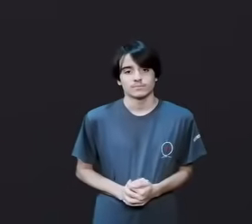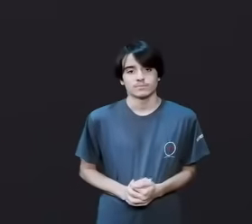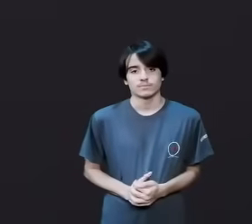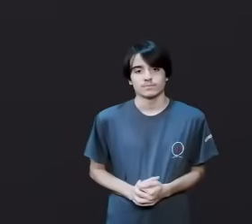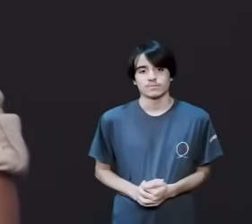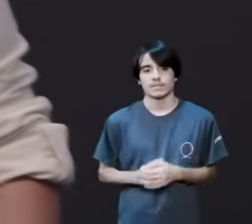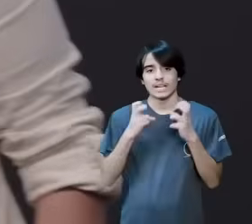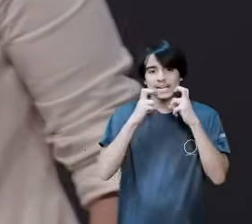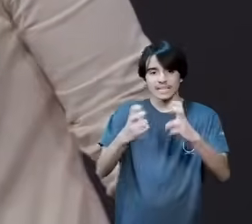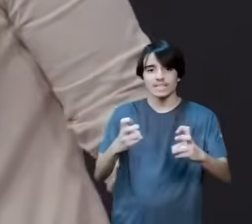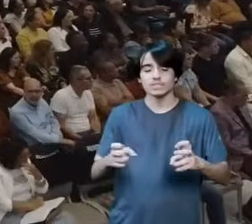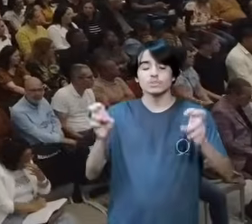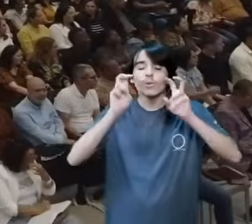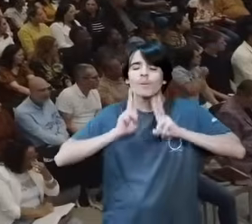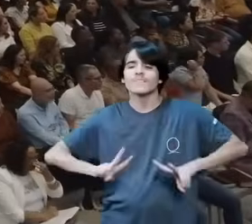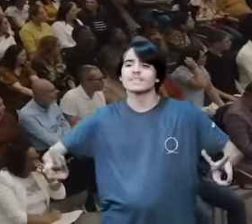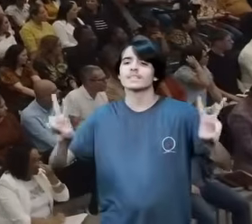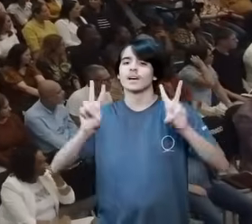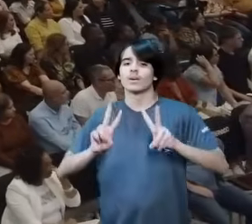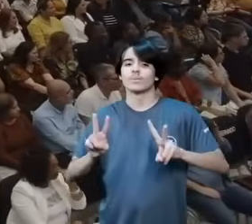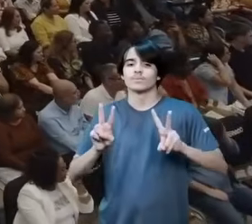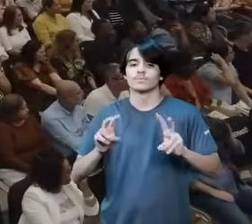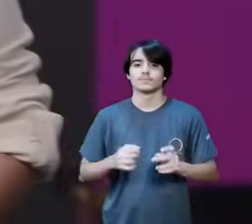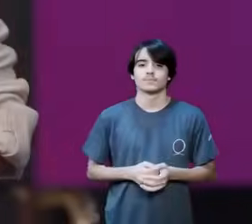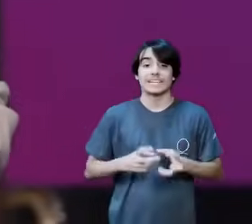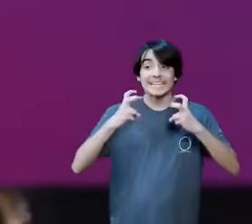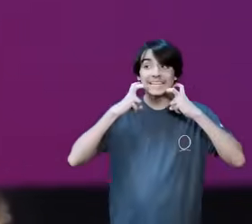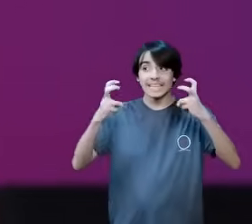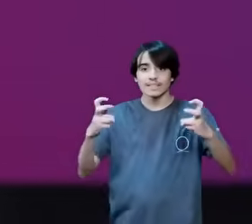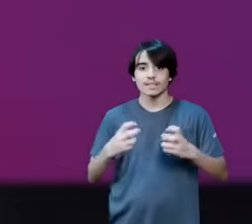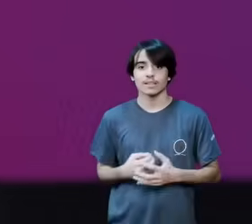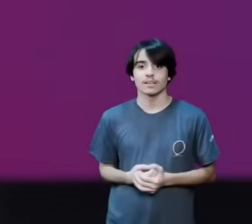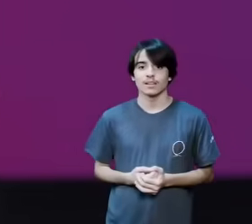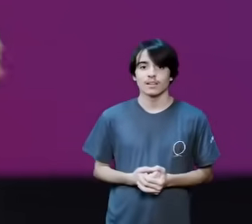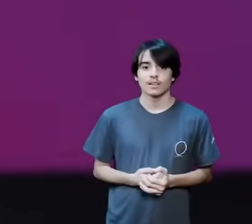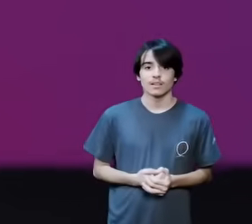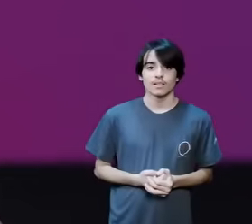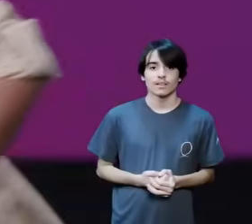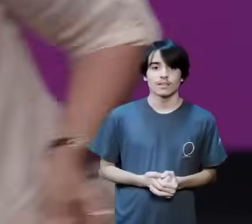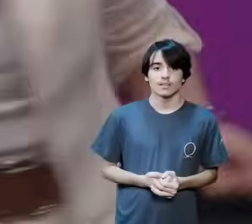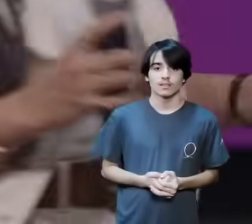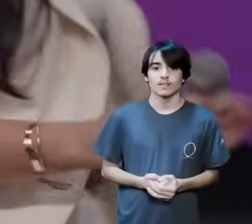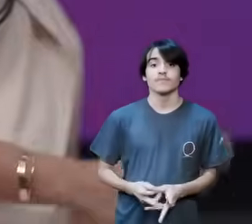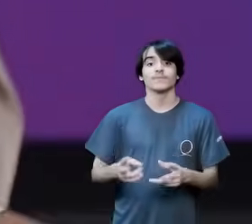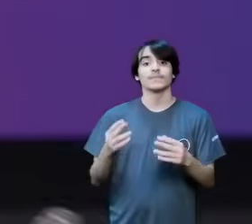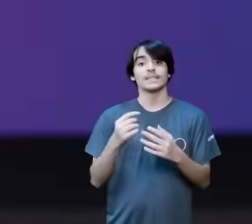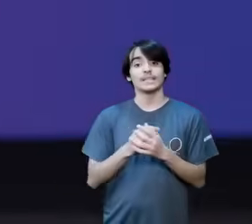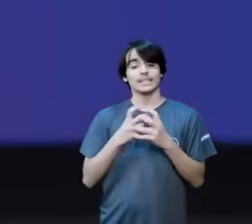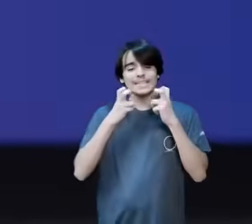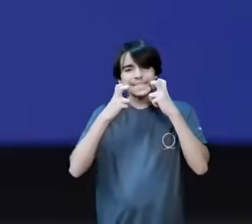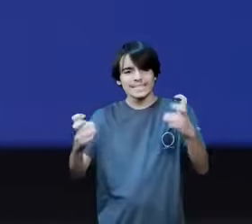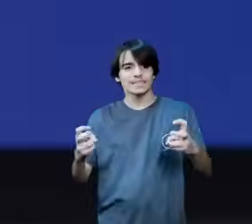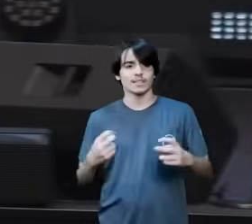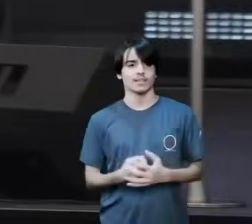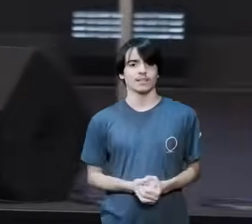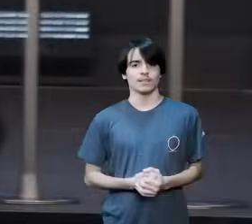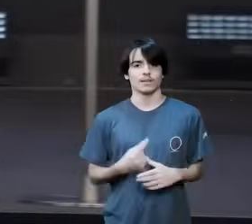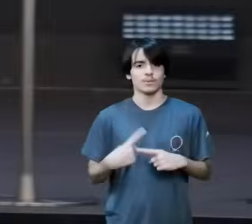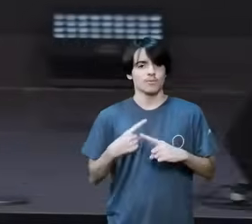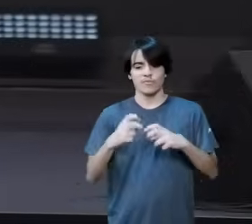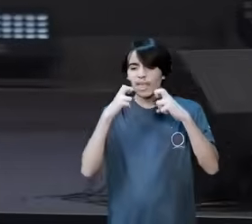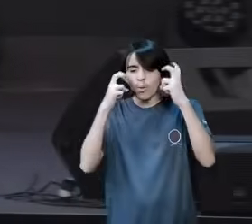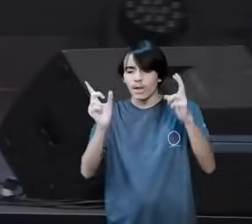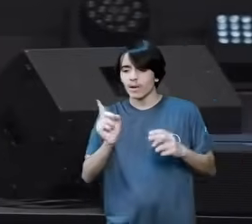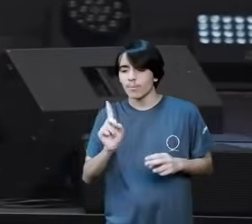Grite comigo: uma visão. Você não gritou. Ai, Camila, que eu não sou muito de gritar. Veio no dia errado.